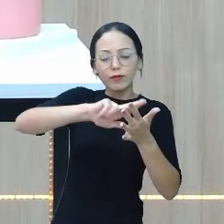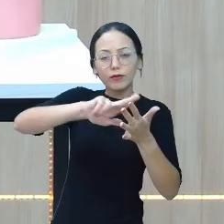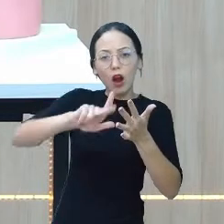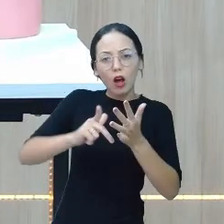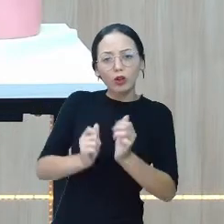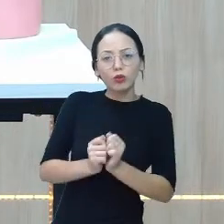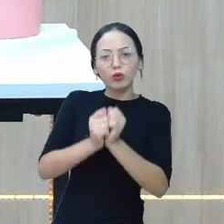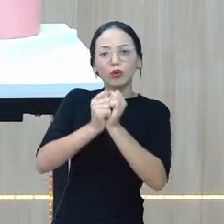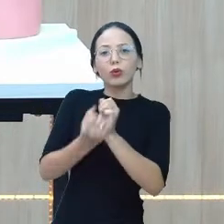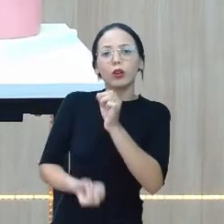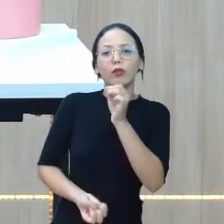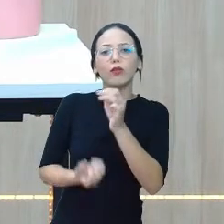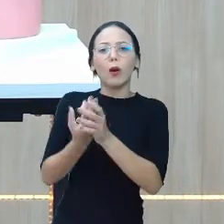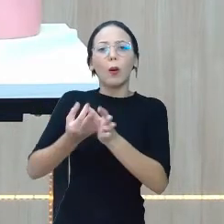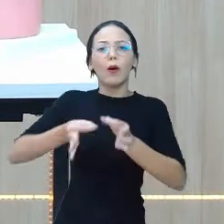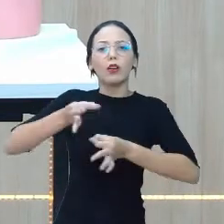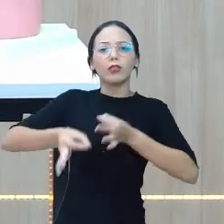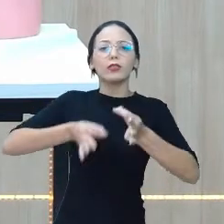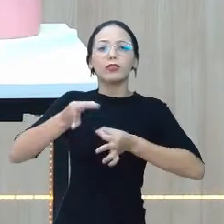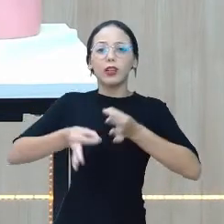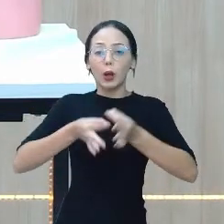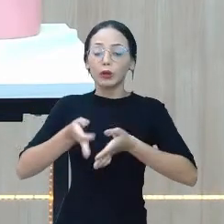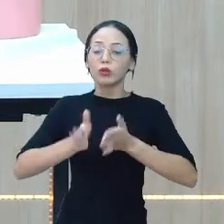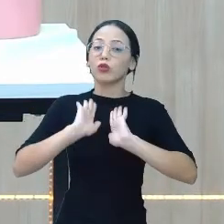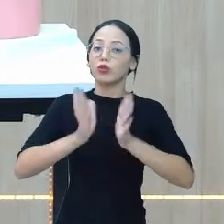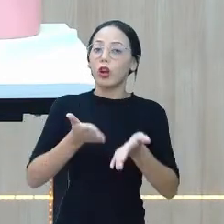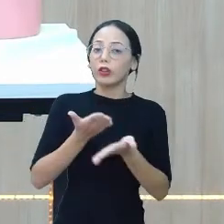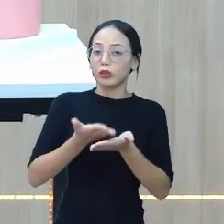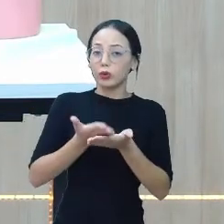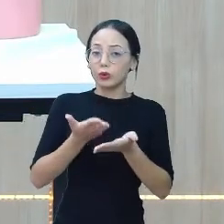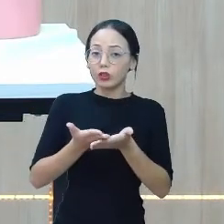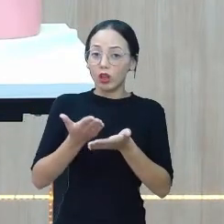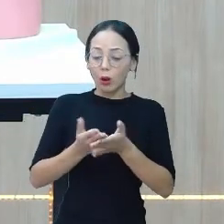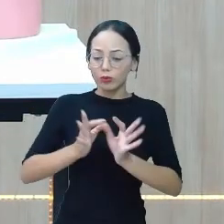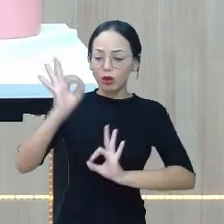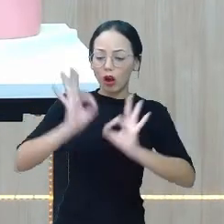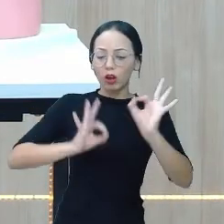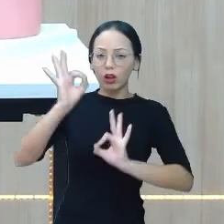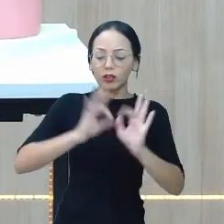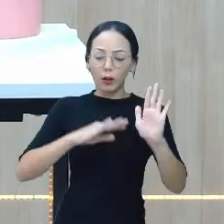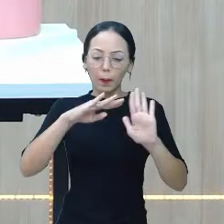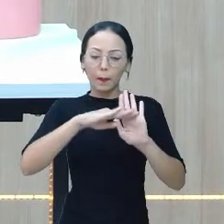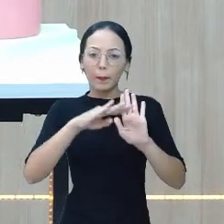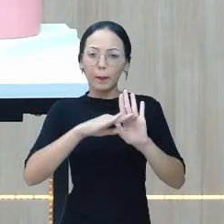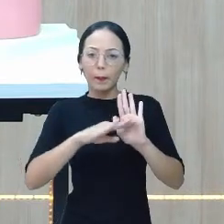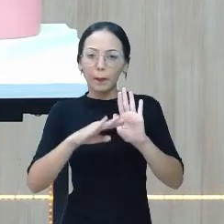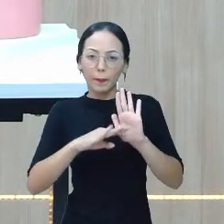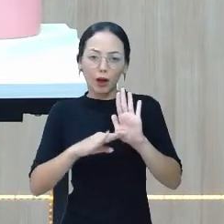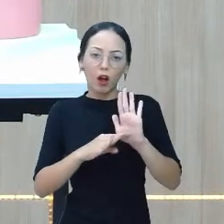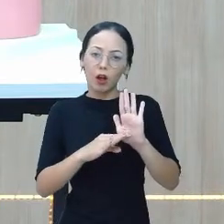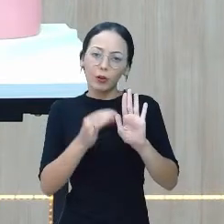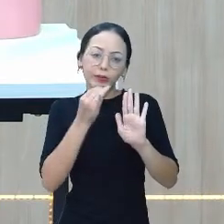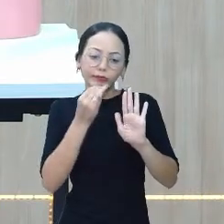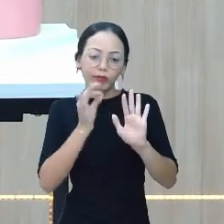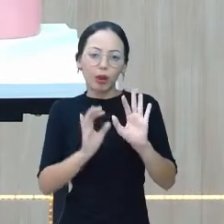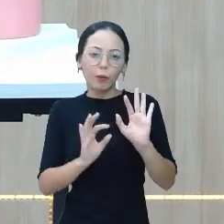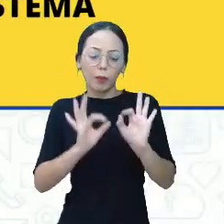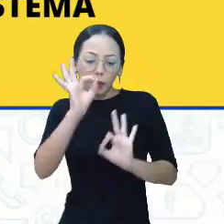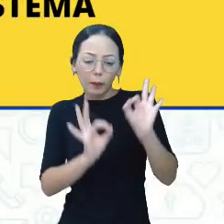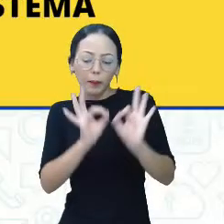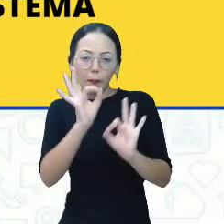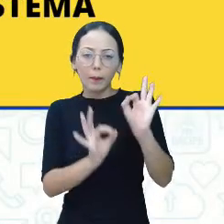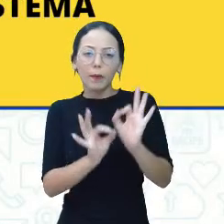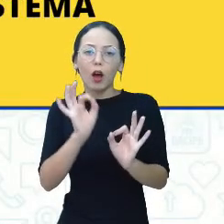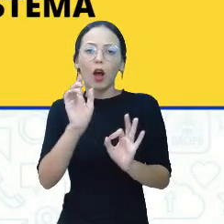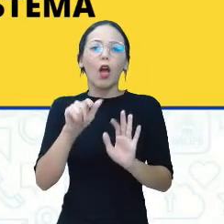juntas vão formar a célula, que nós já vimos que essa organização, né, essa questão aí dessas organelas,